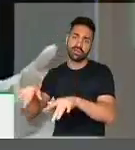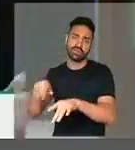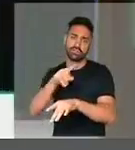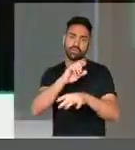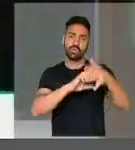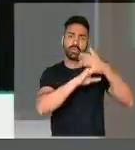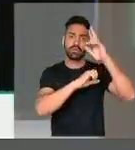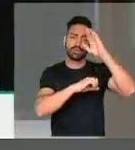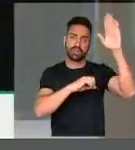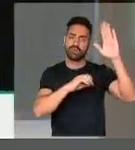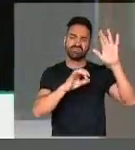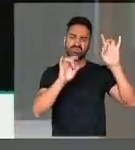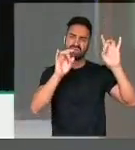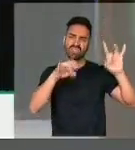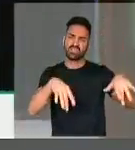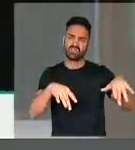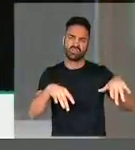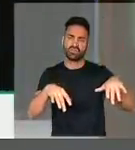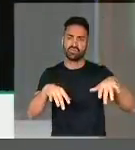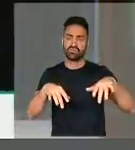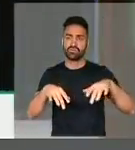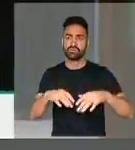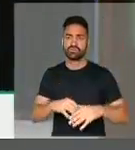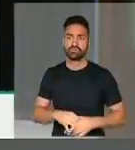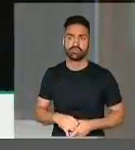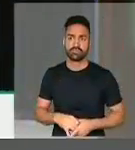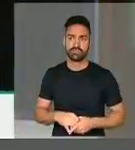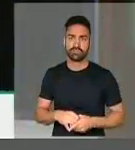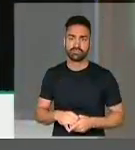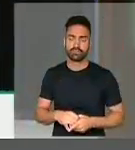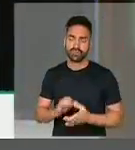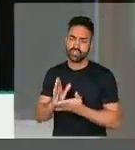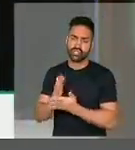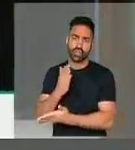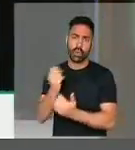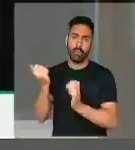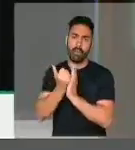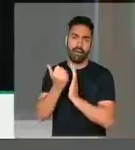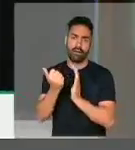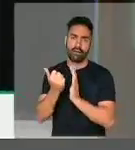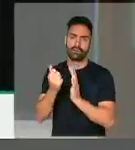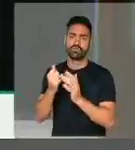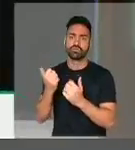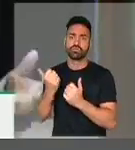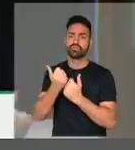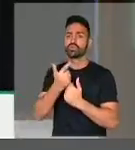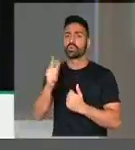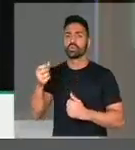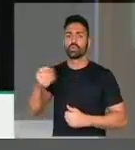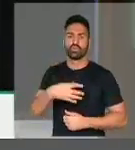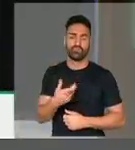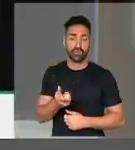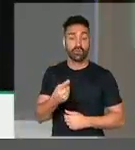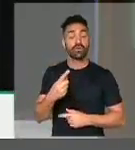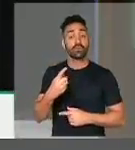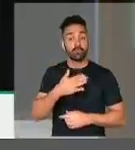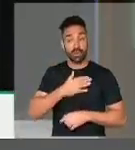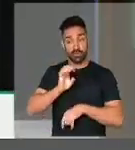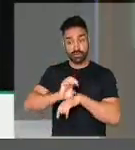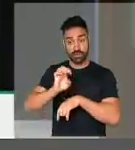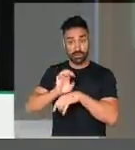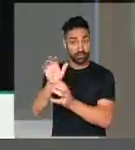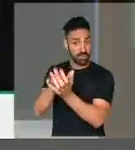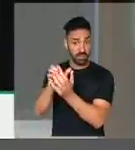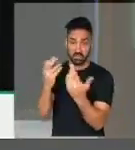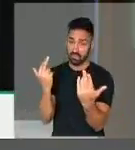e colocaram suas atividades nesses estabelecimentos no Brasil inteiro. Lá o meu estado de Pernambuco não